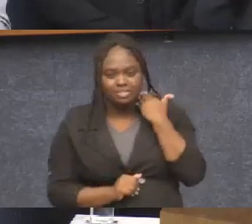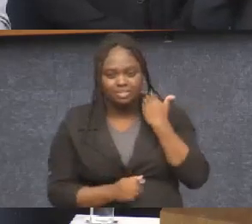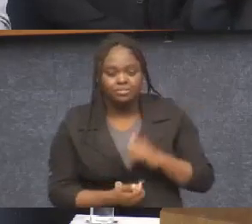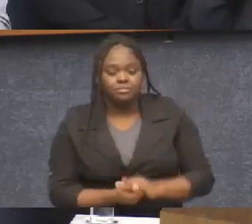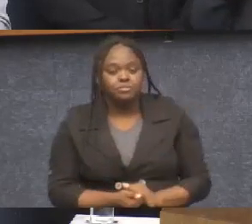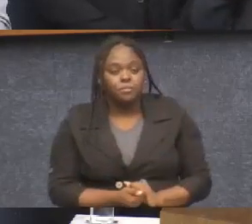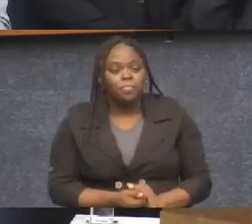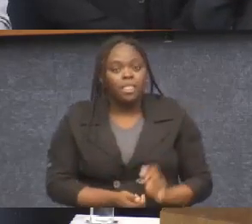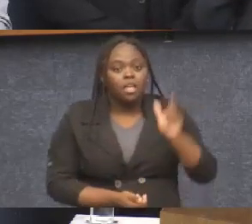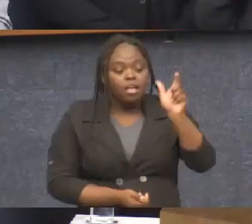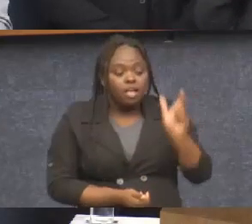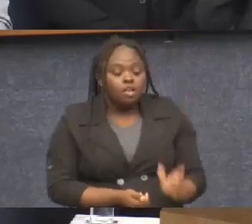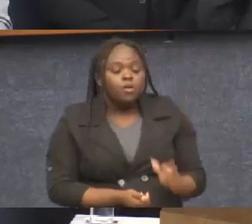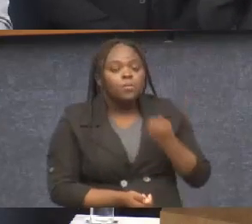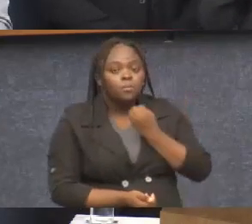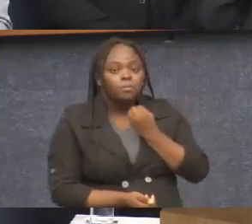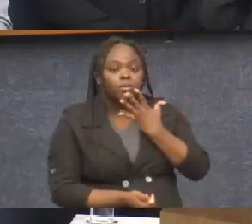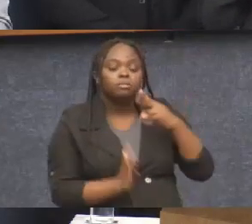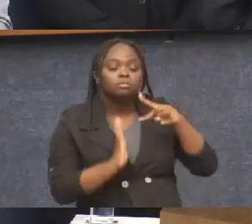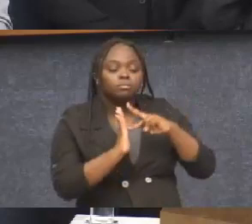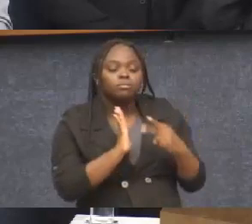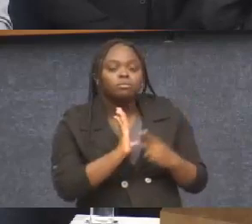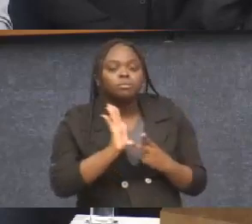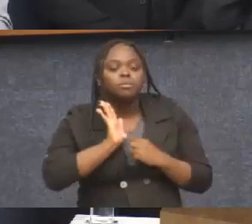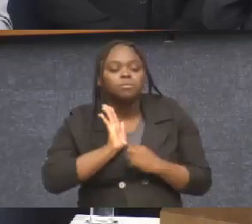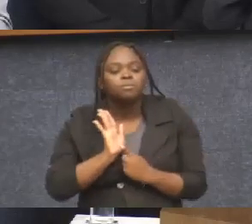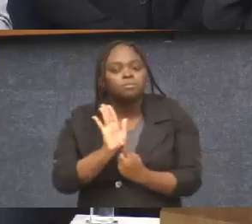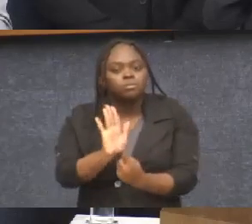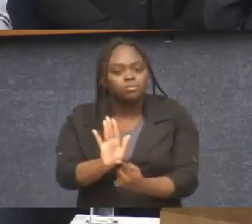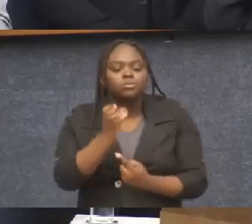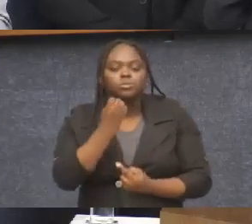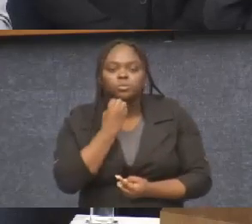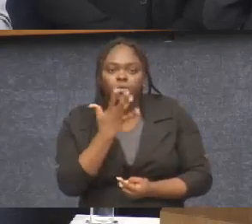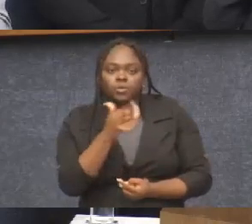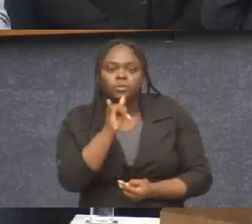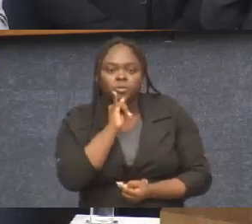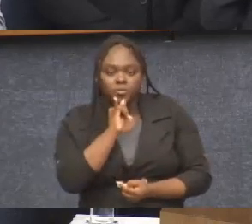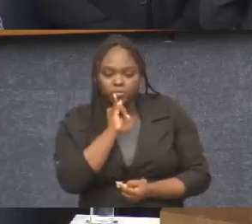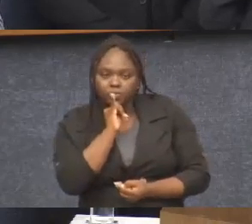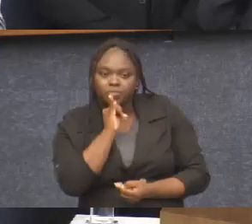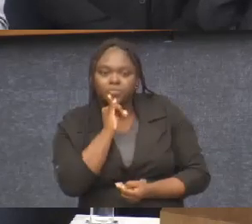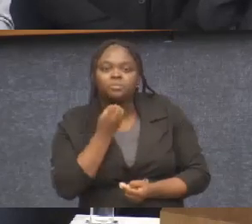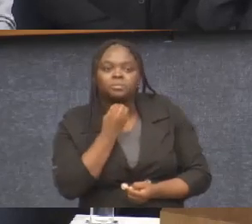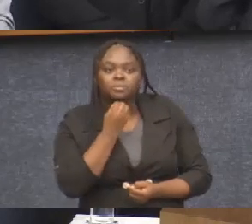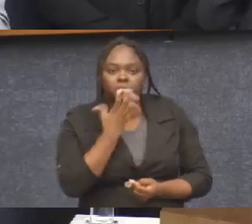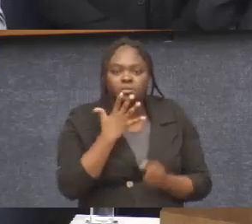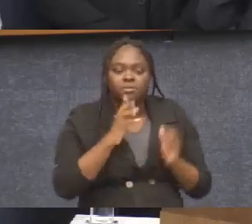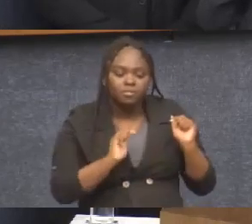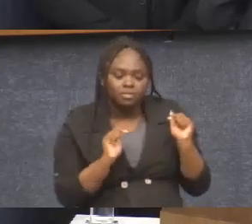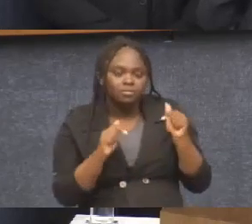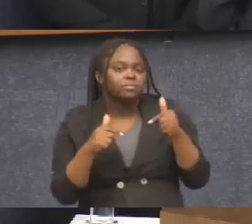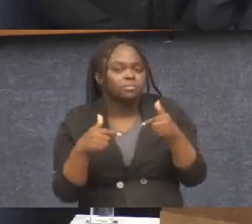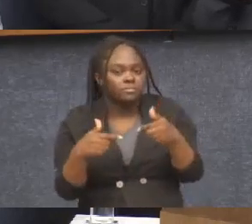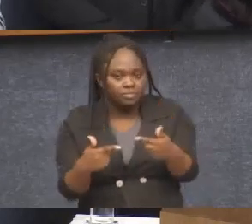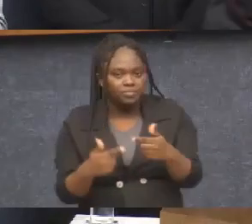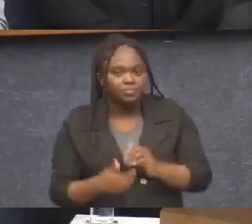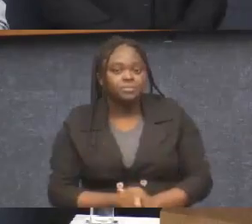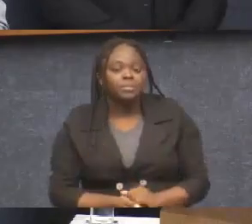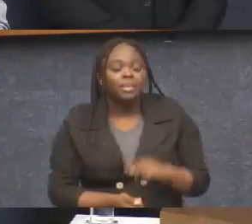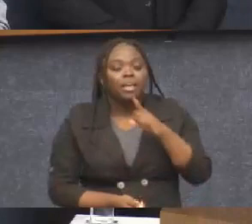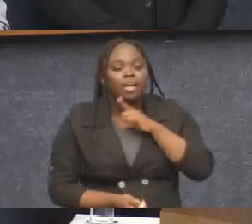benfeitor é dar bons exemplos, é realizar boas ações, é